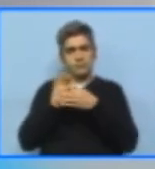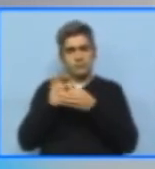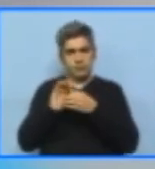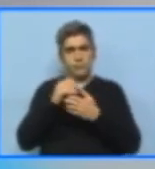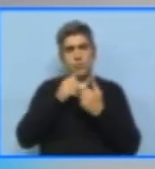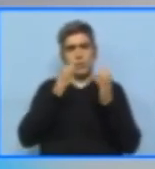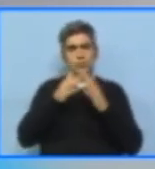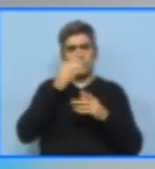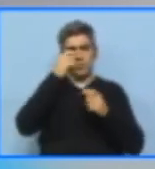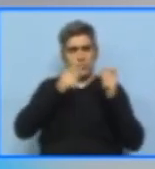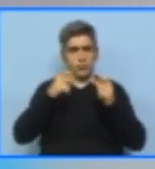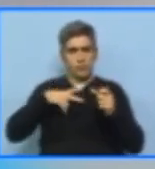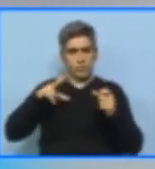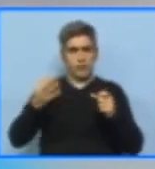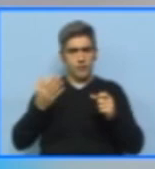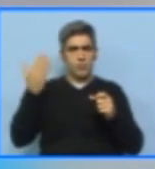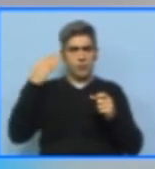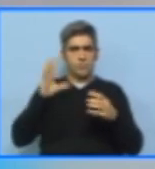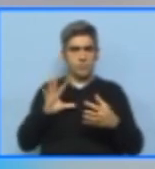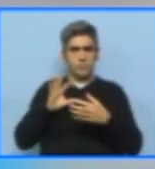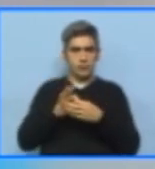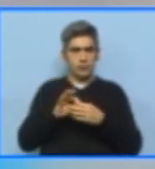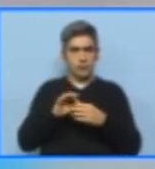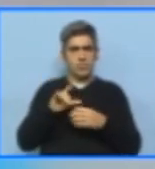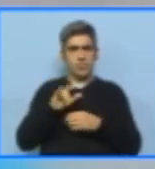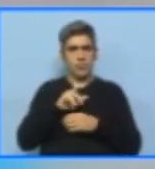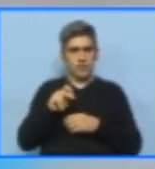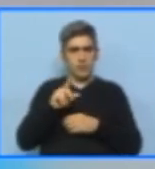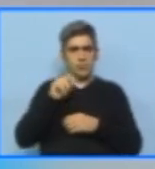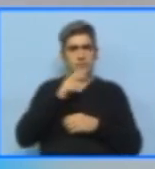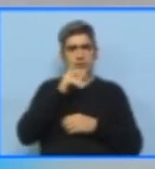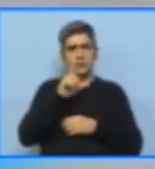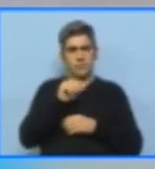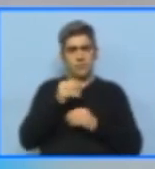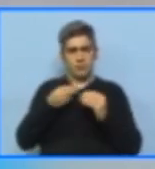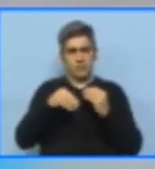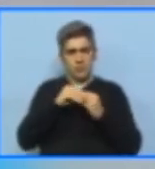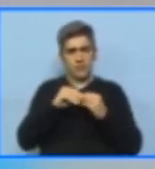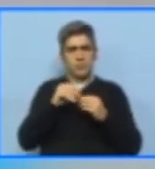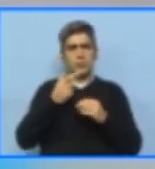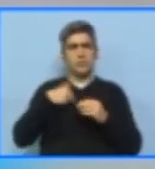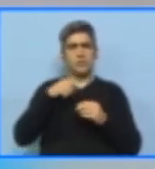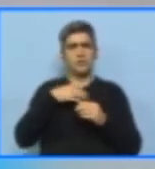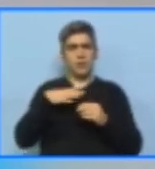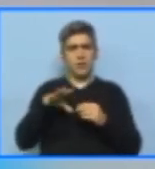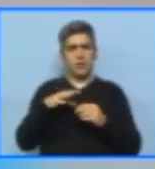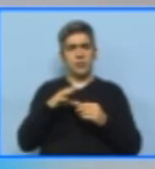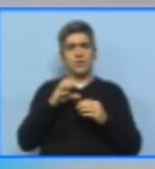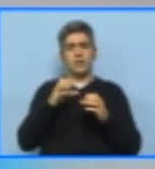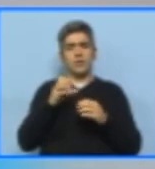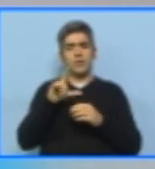daqueles portugueses que se associaram à Renascença através da sua Liga. E dizer-te também que nós queremos que o Clube